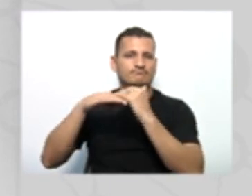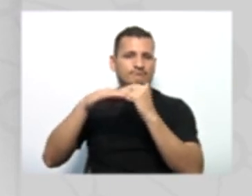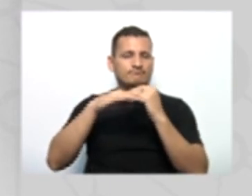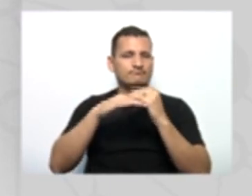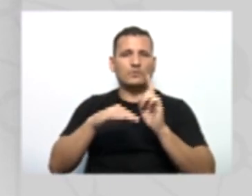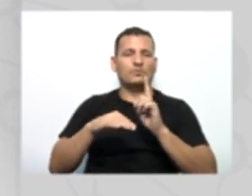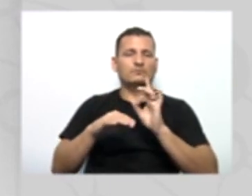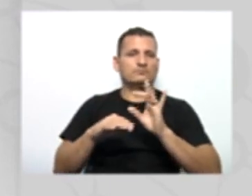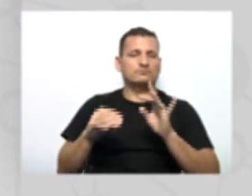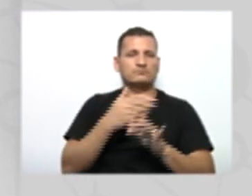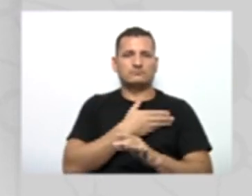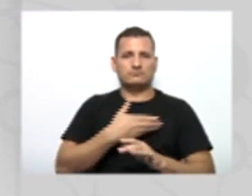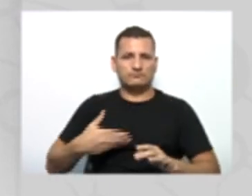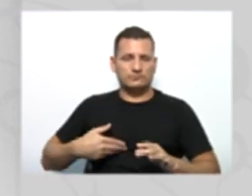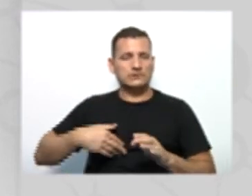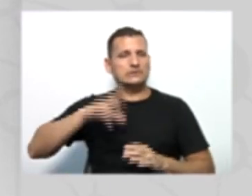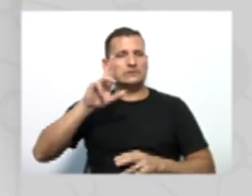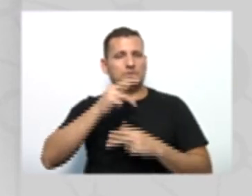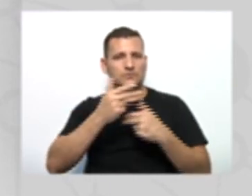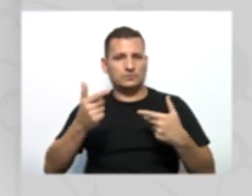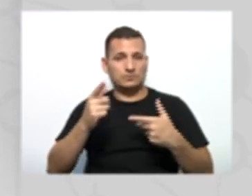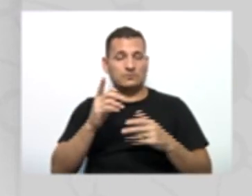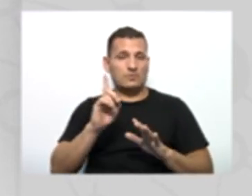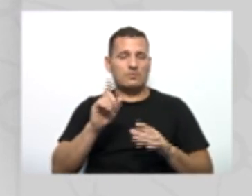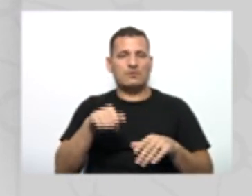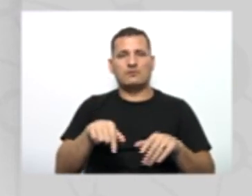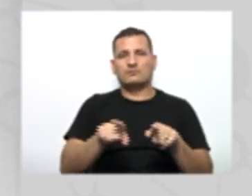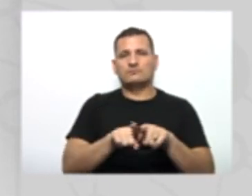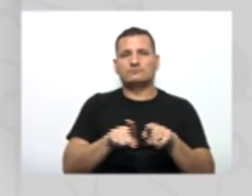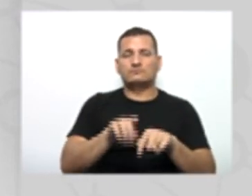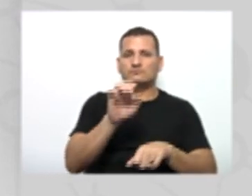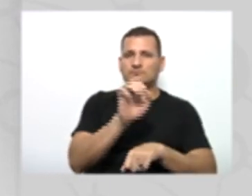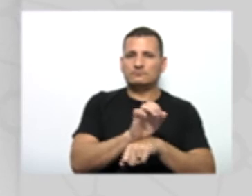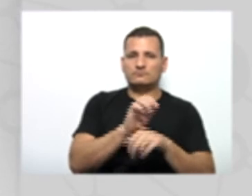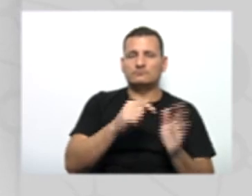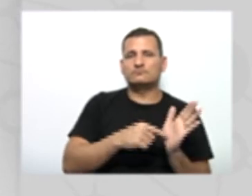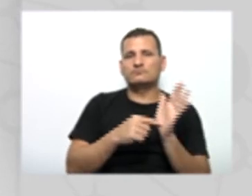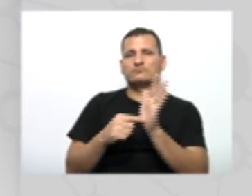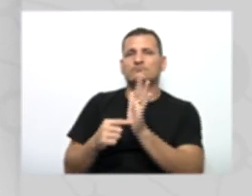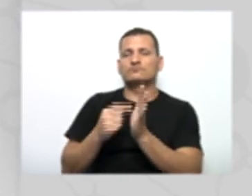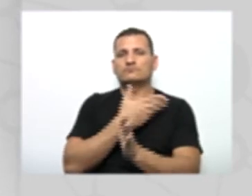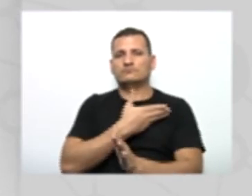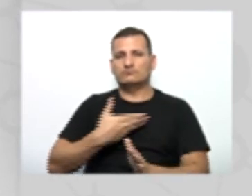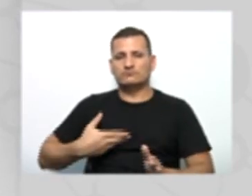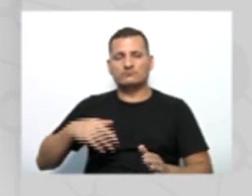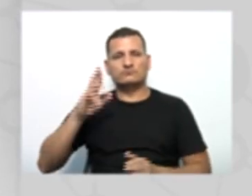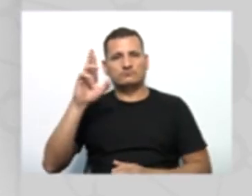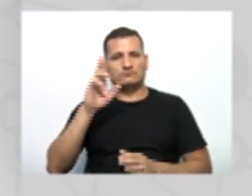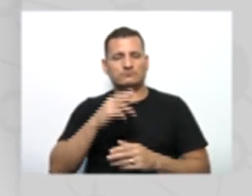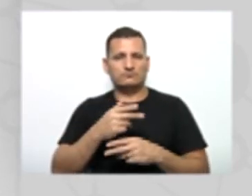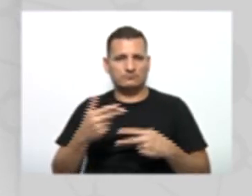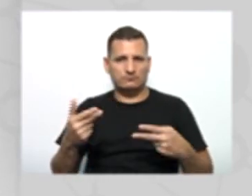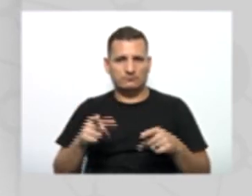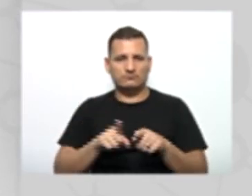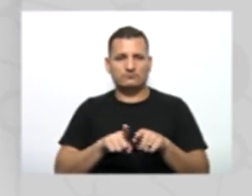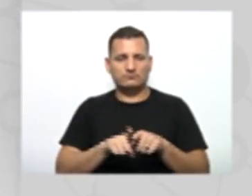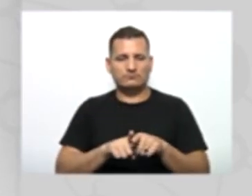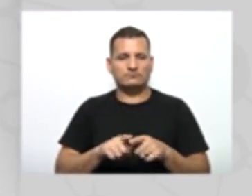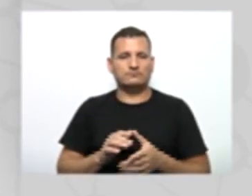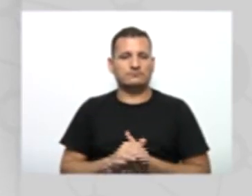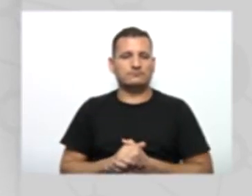fazendo isso por toda a população que vive na mesma cidade que você vive. Aqui a gente vai ver também o conceito